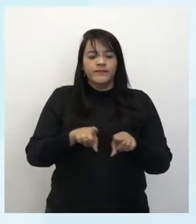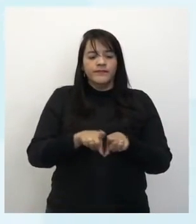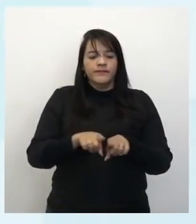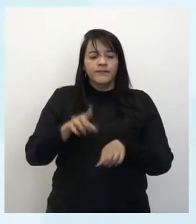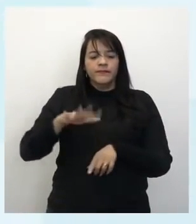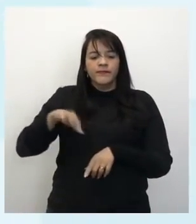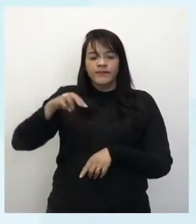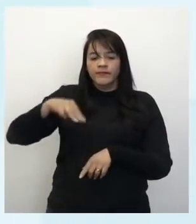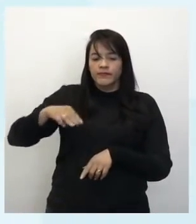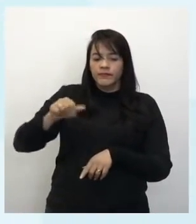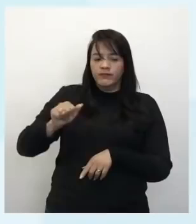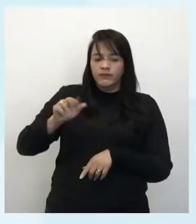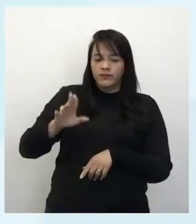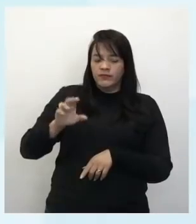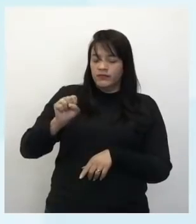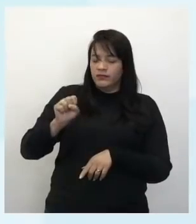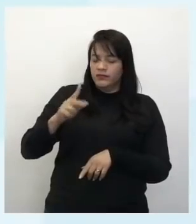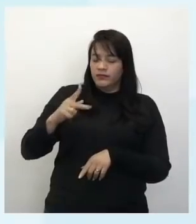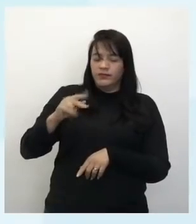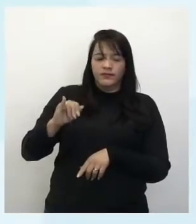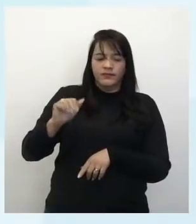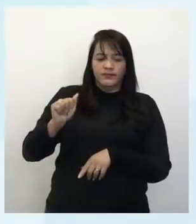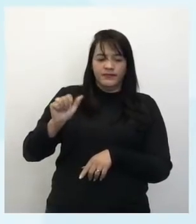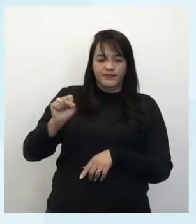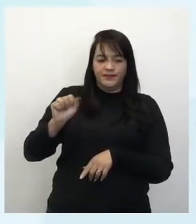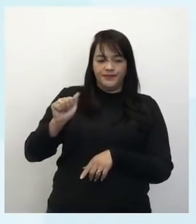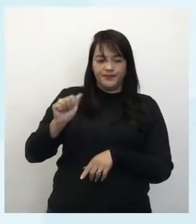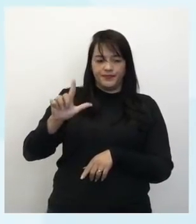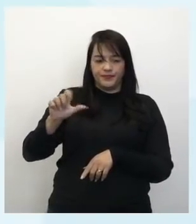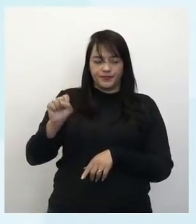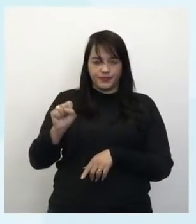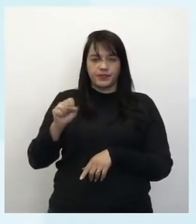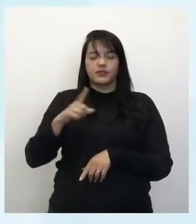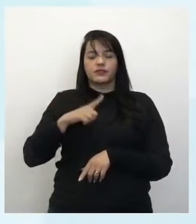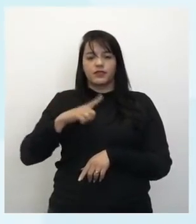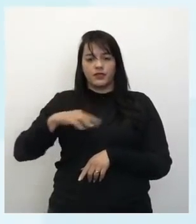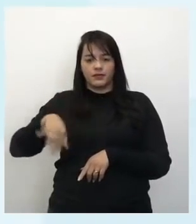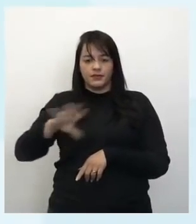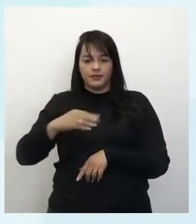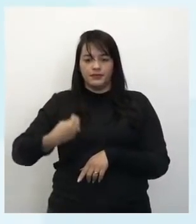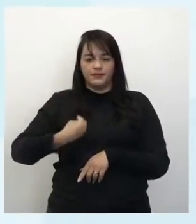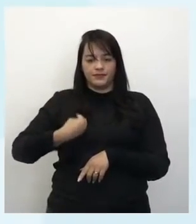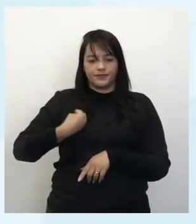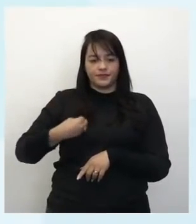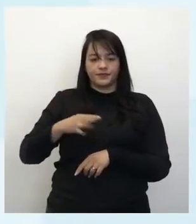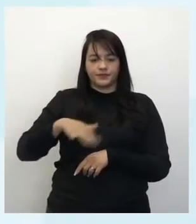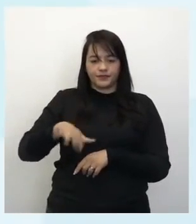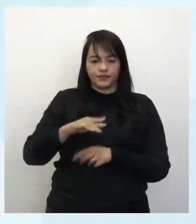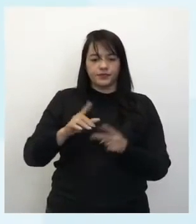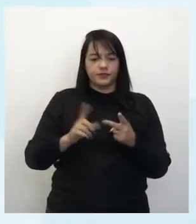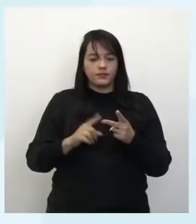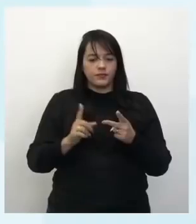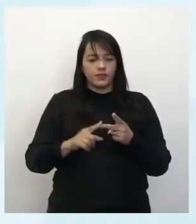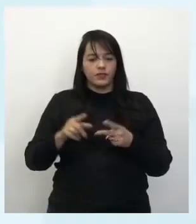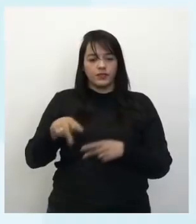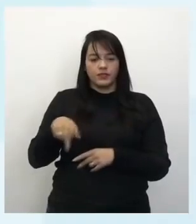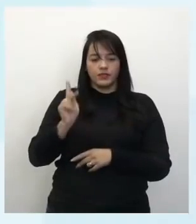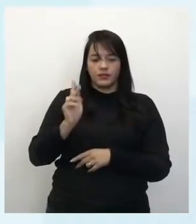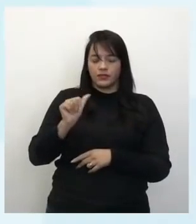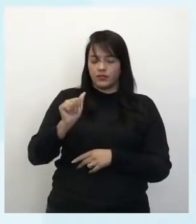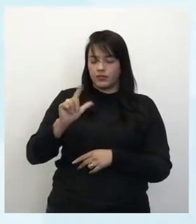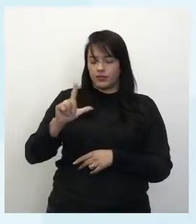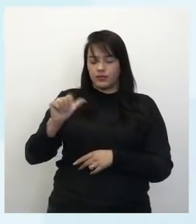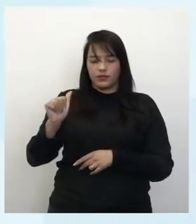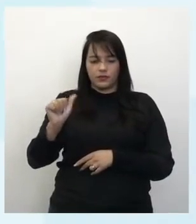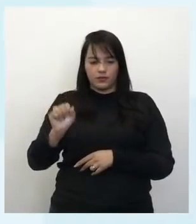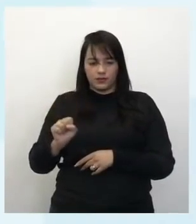na Austrália. Many marsupials live in Australia. Aí tem aqui kangaroo, koala e wallaby. Essa vírgula aqui, né, João? A